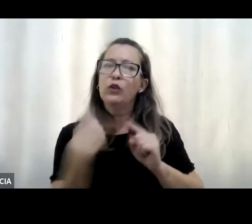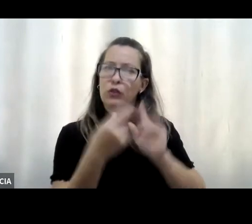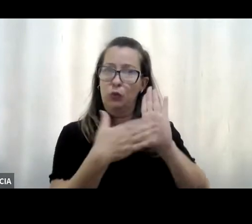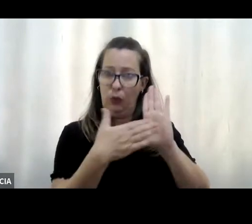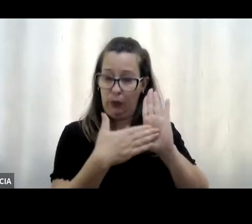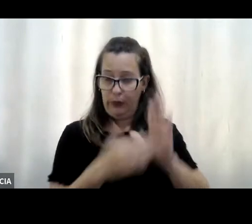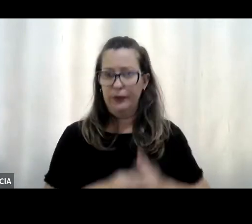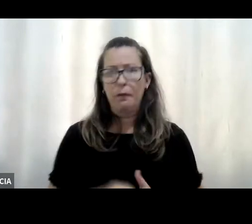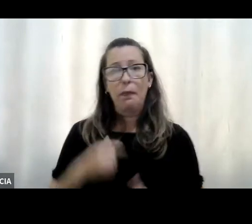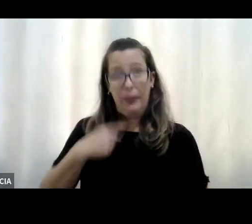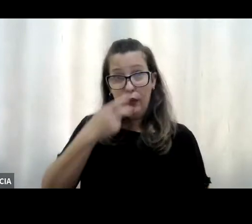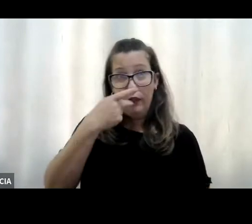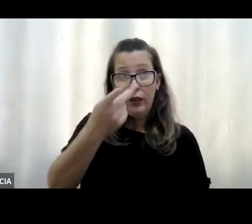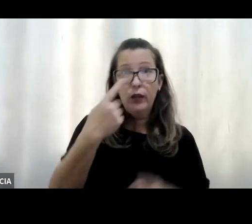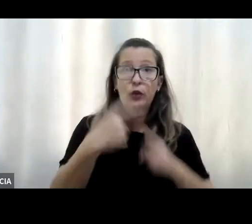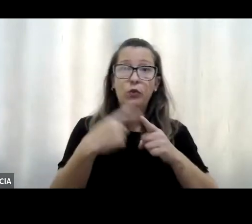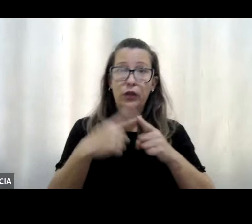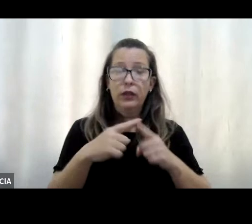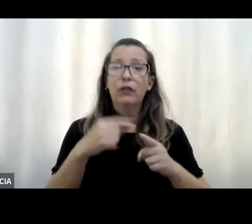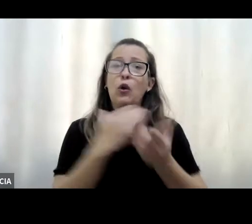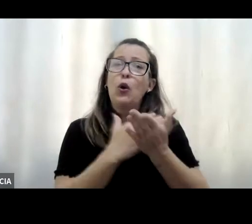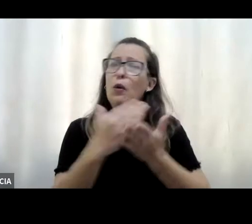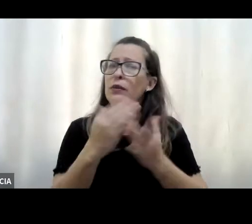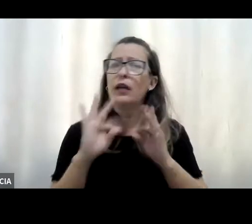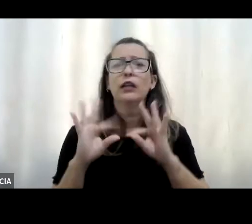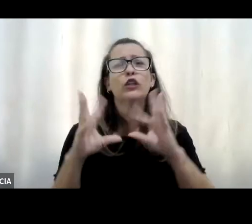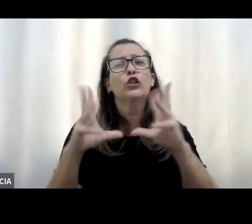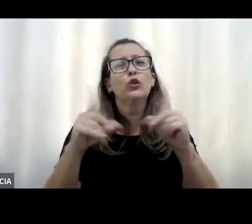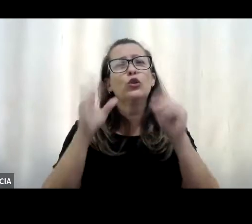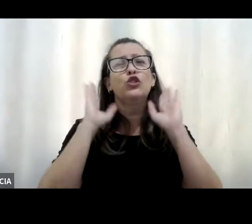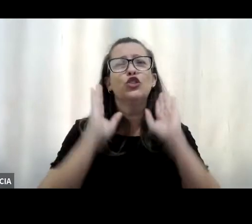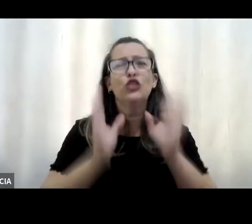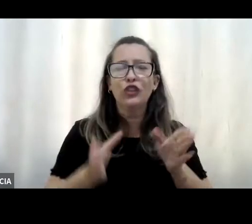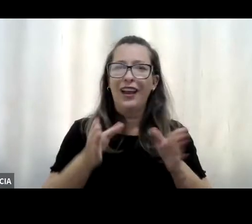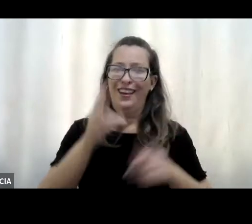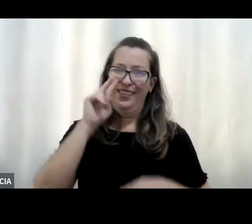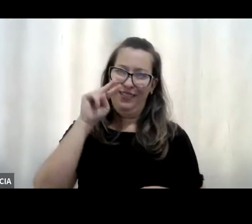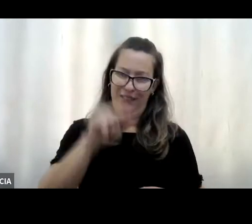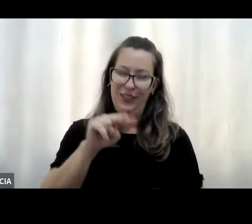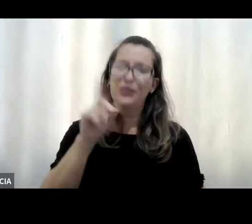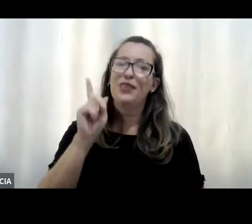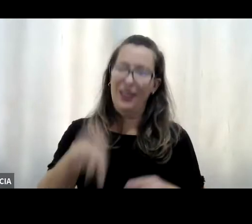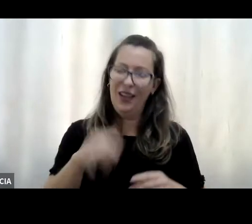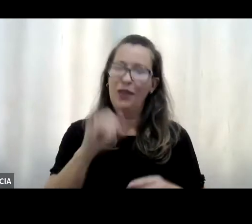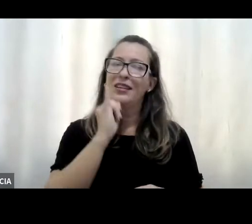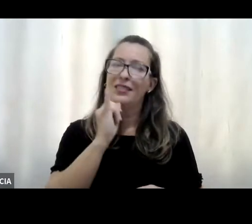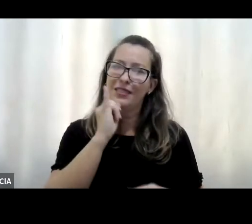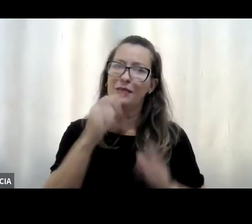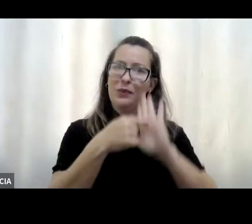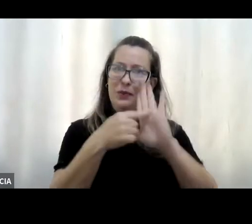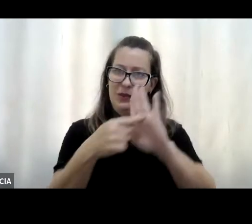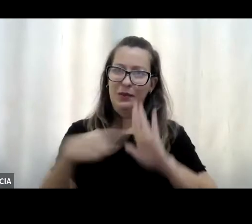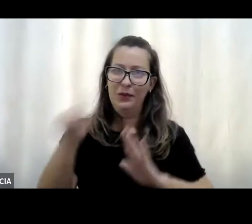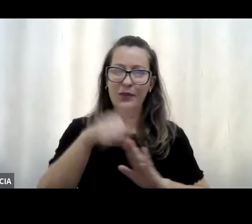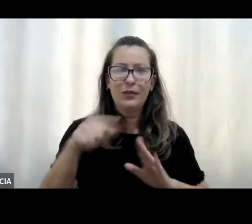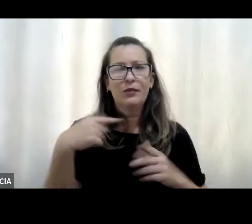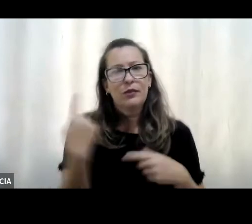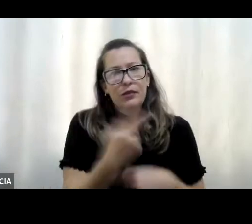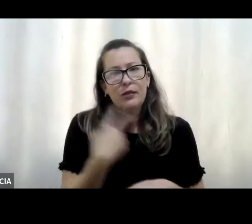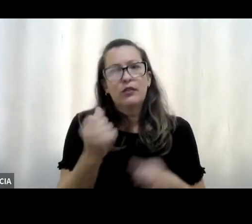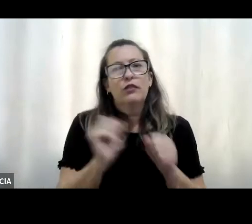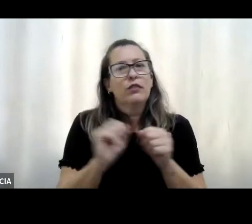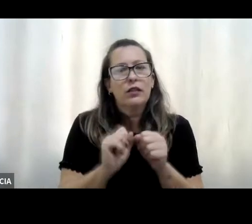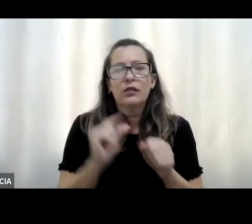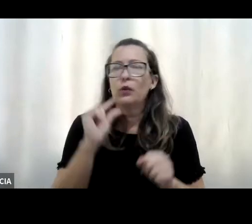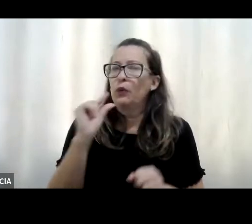Vou começar com uma coisa que a gente tem certeza que todos vocês observaram, né? Esse exemplo que eu queria trazer para a gente conversar um pouquinho sobre essa dimensão,